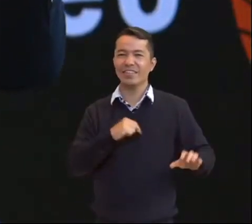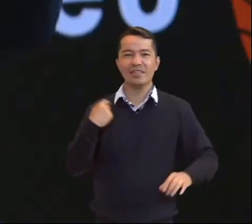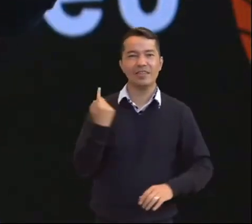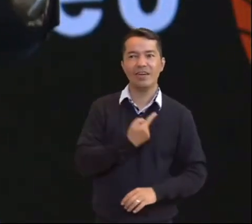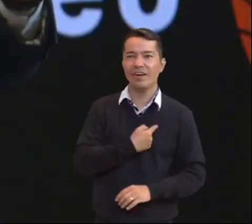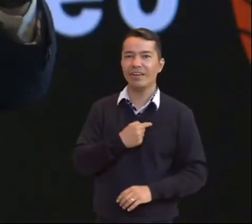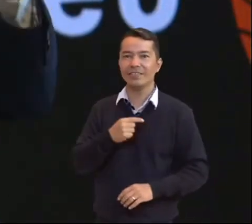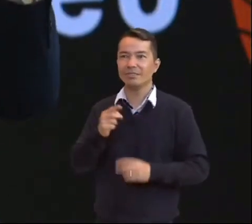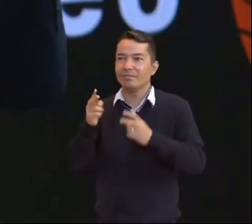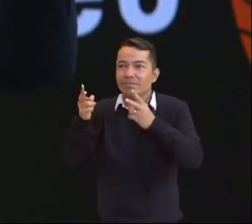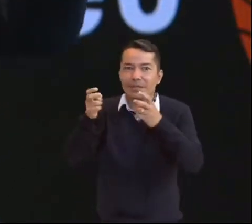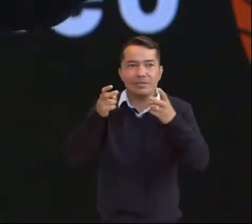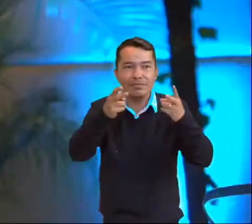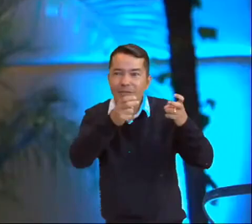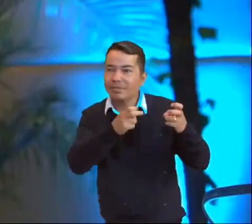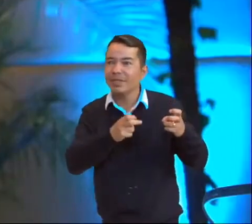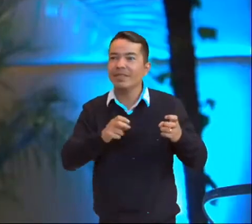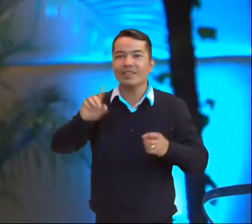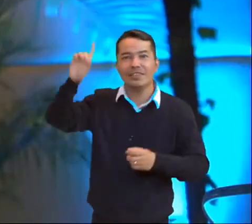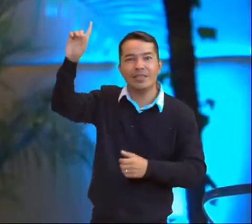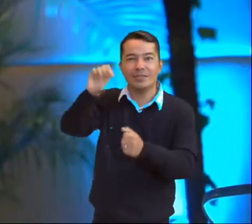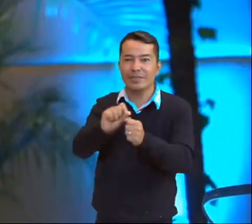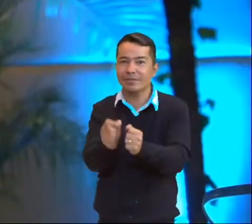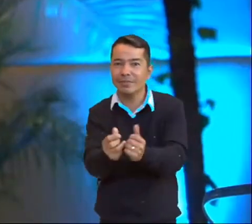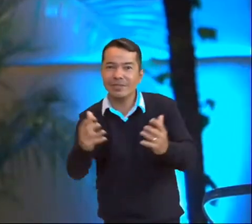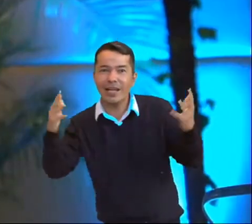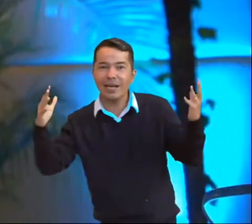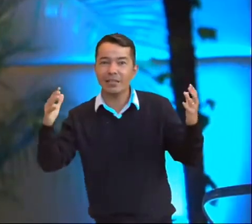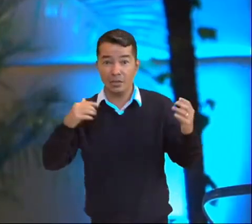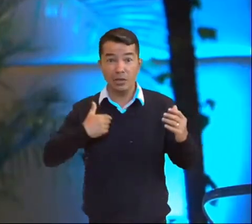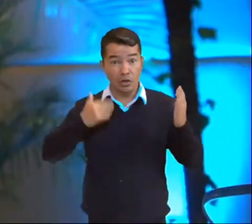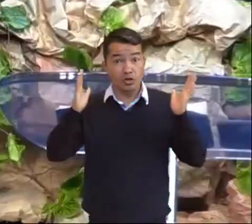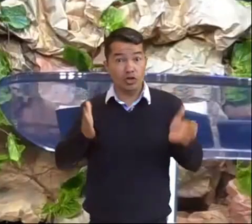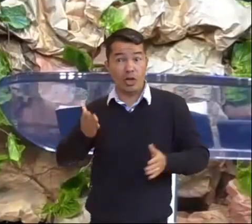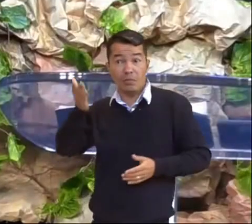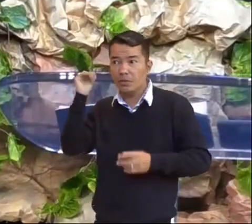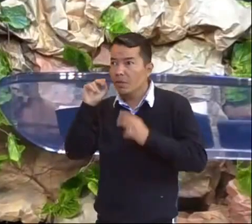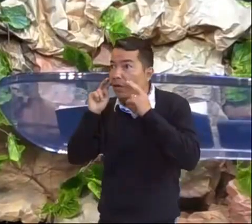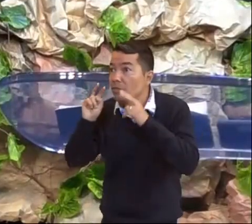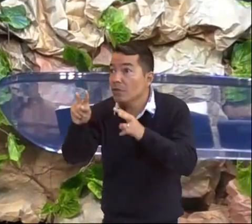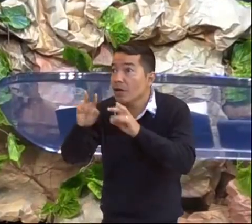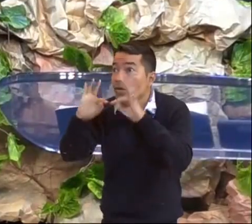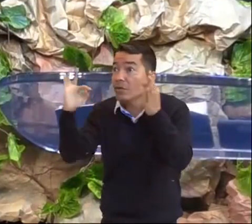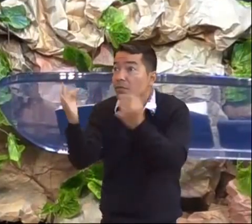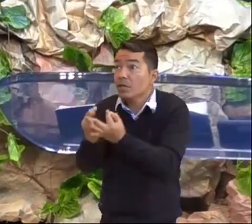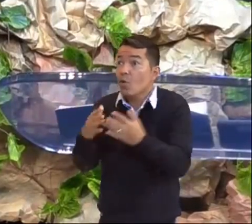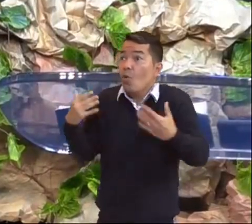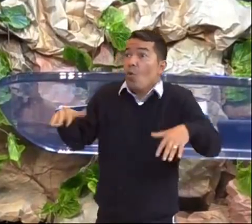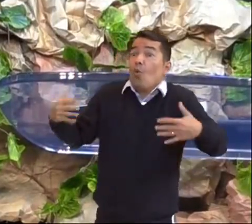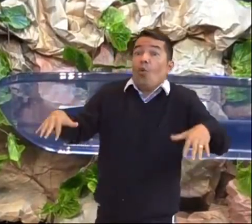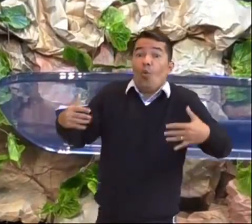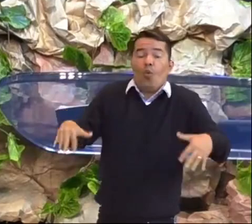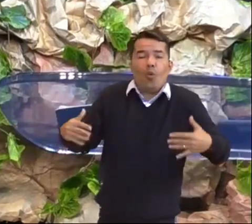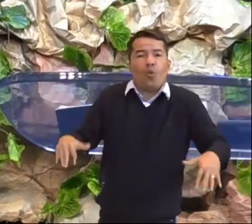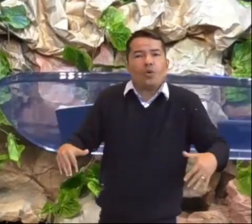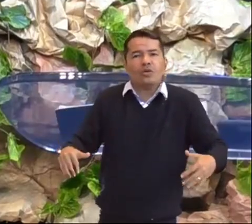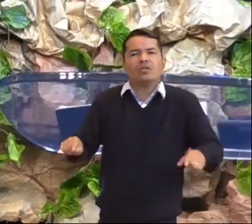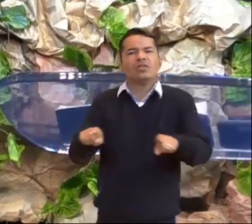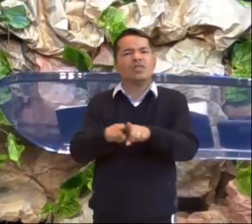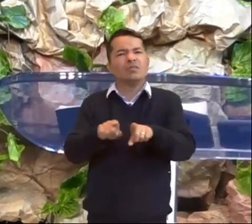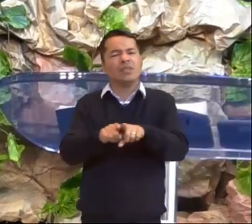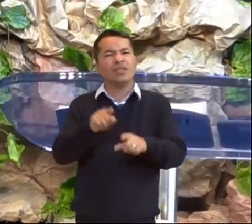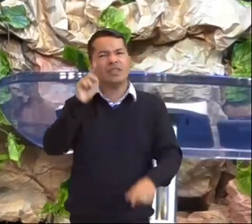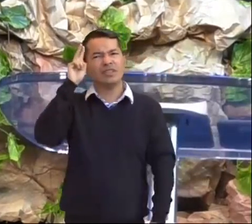Deus operando, eu vi Deus fazendo milagres, eu vi Deus se revelando até mesmo quando meu pai